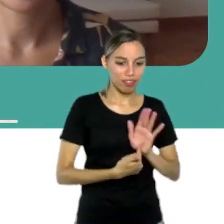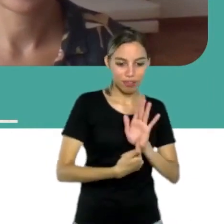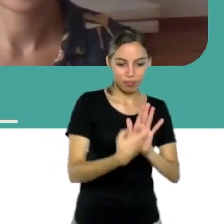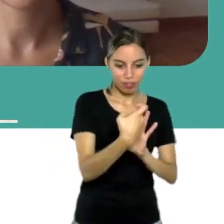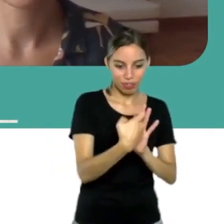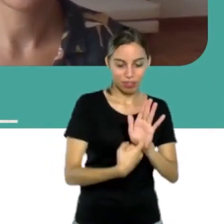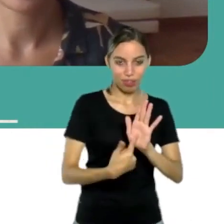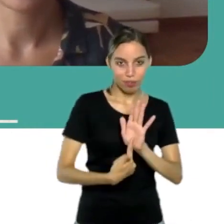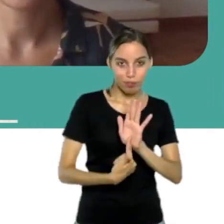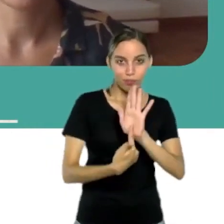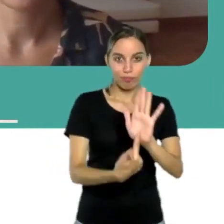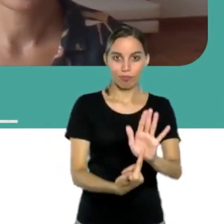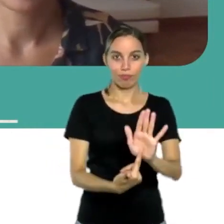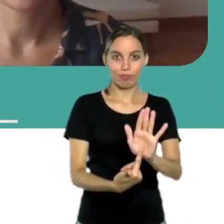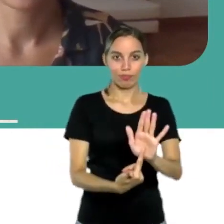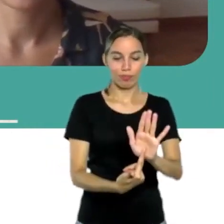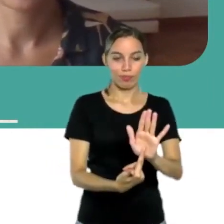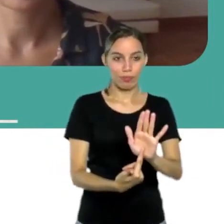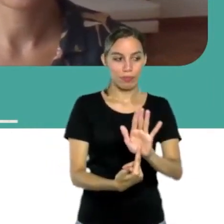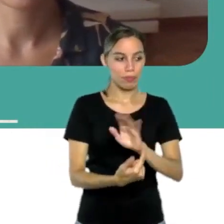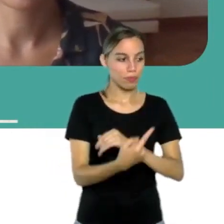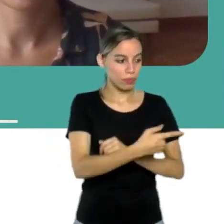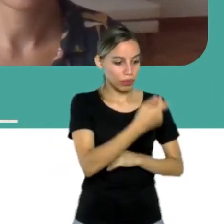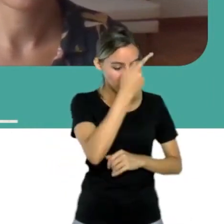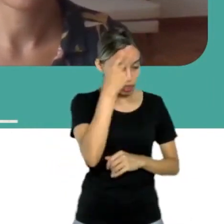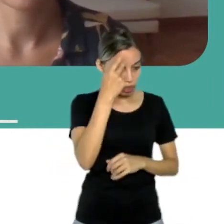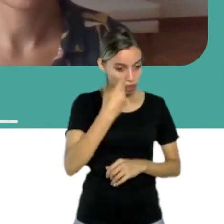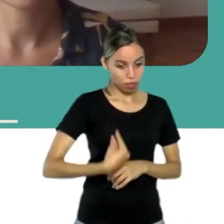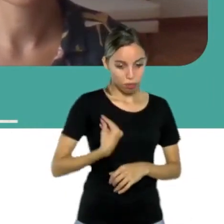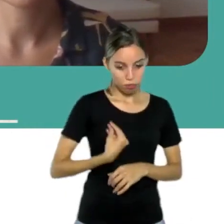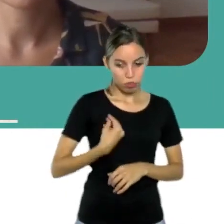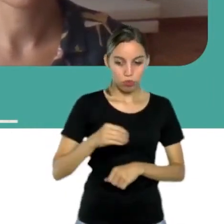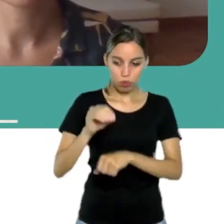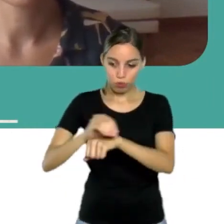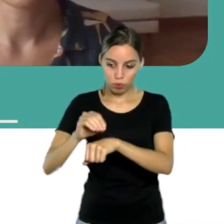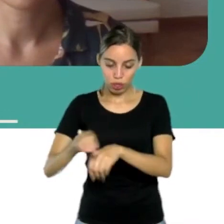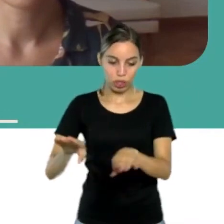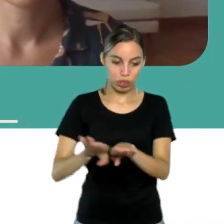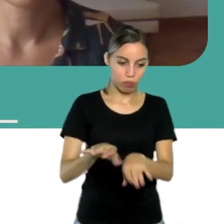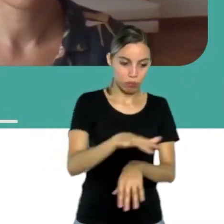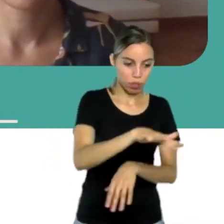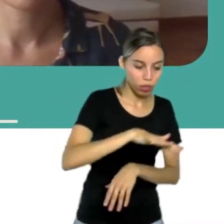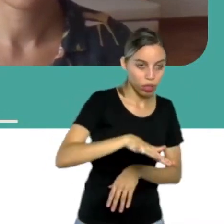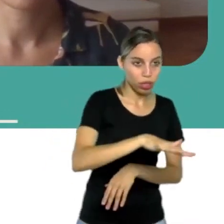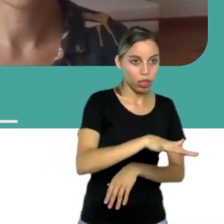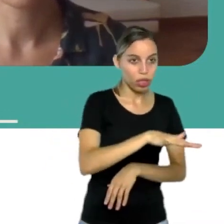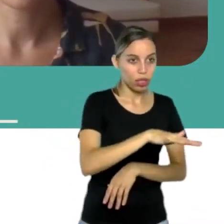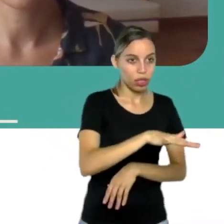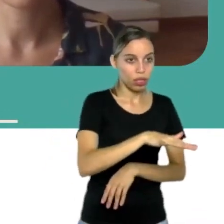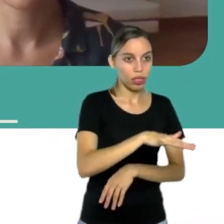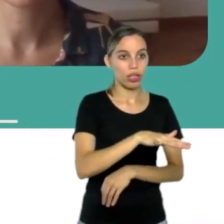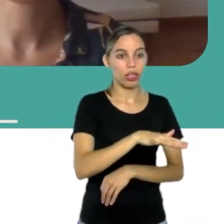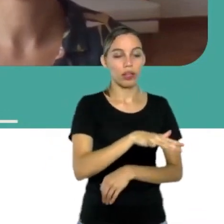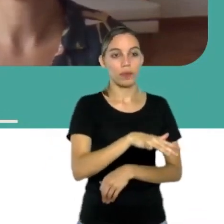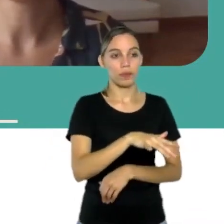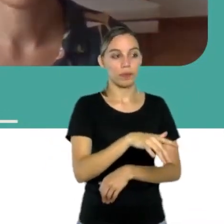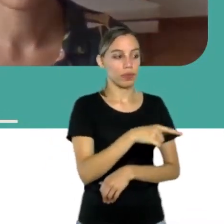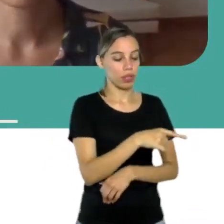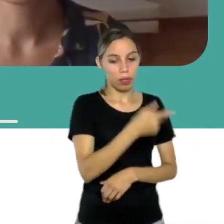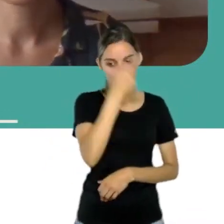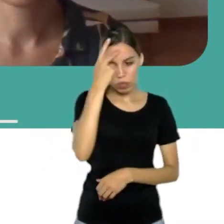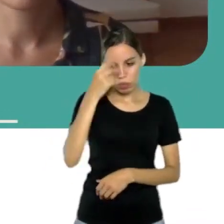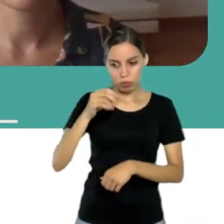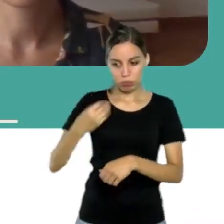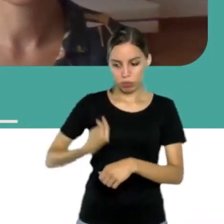você que já vem de oficinas também, que eu acho que é um laboratório mesmo para mostrar para o outro, né, para sentir que está pronto para ir para